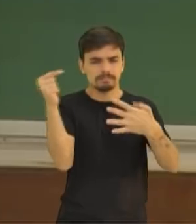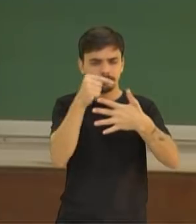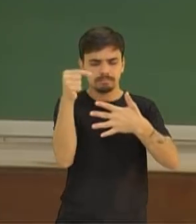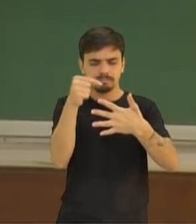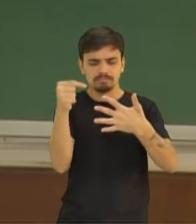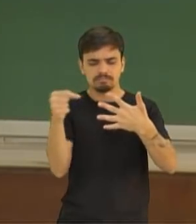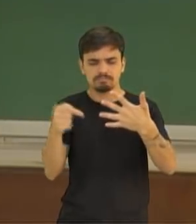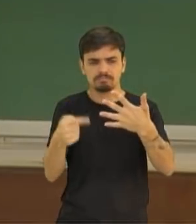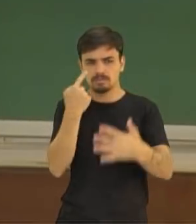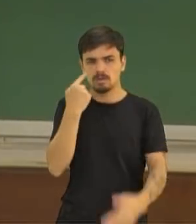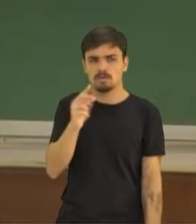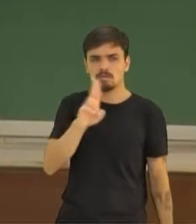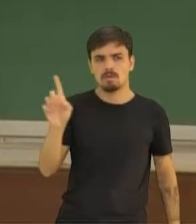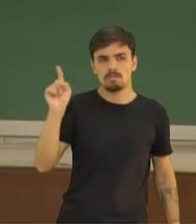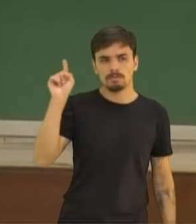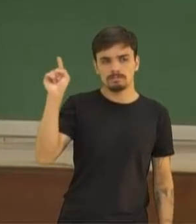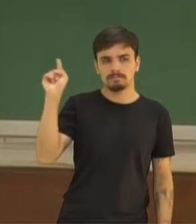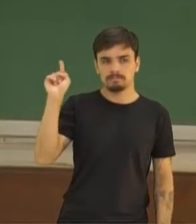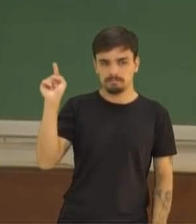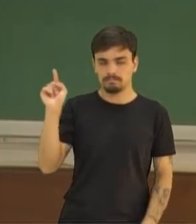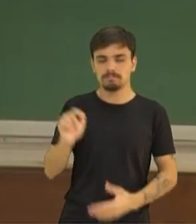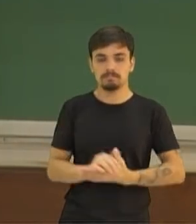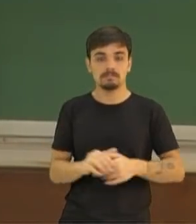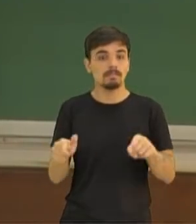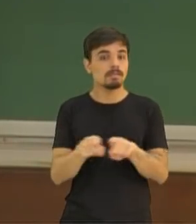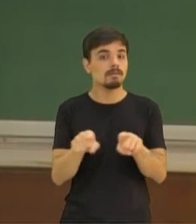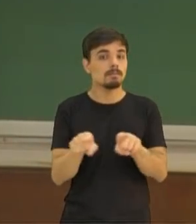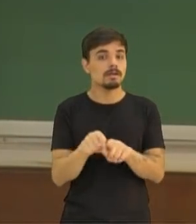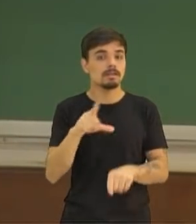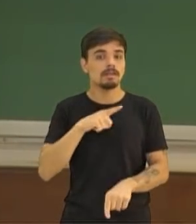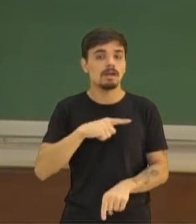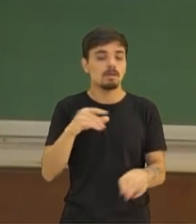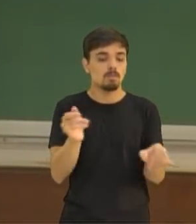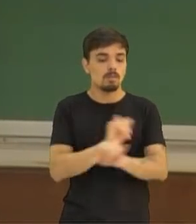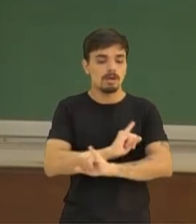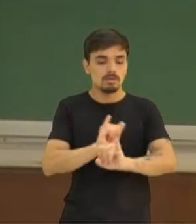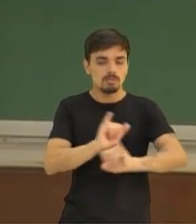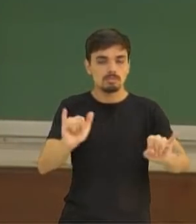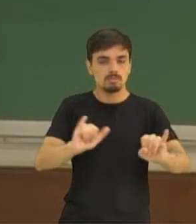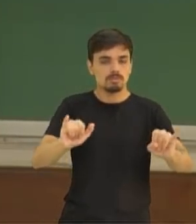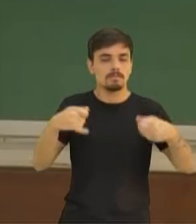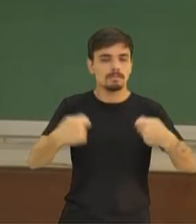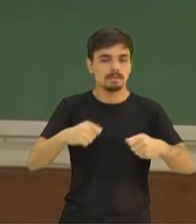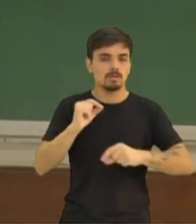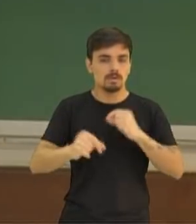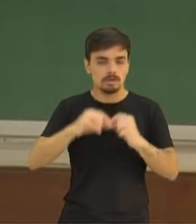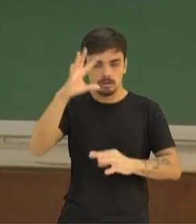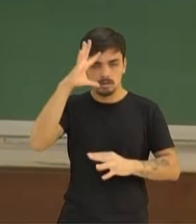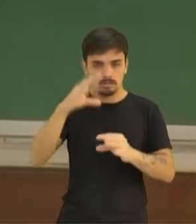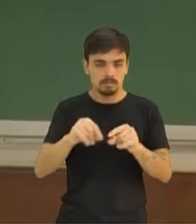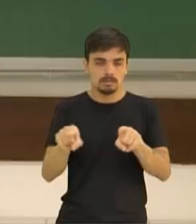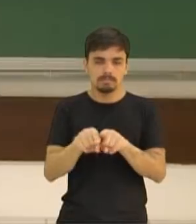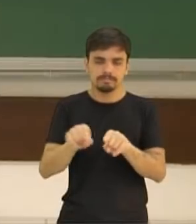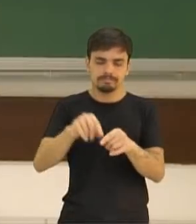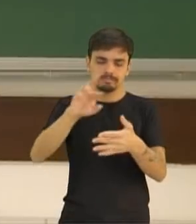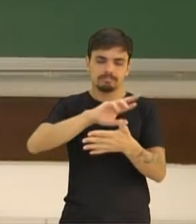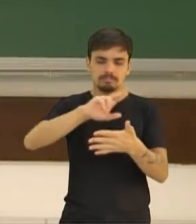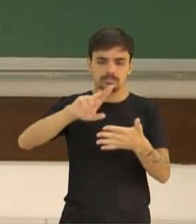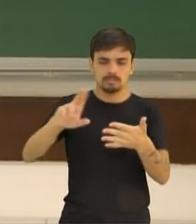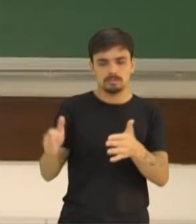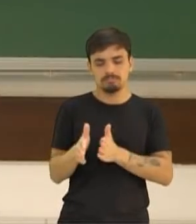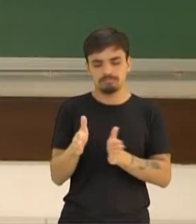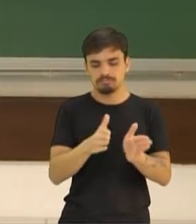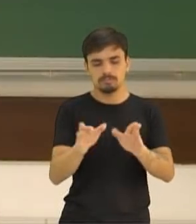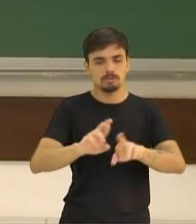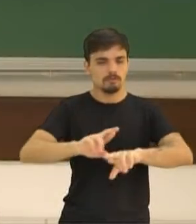conativa, metalinguística e poética. E um mesmo anúncio publicitário pode ser interpretado por diferentes